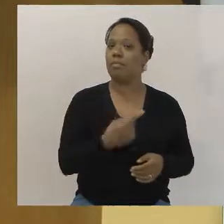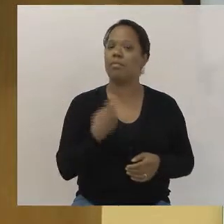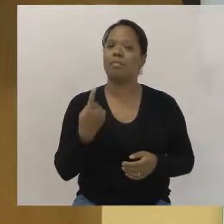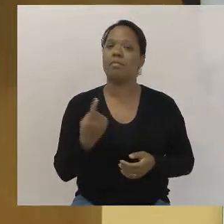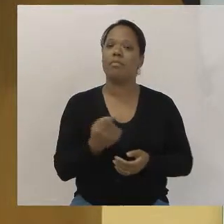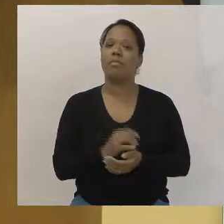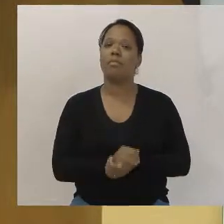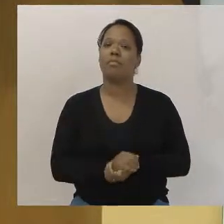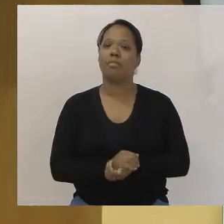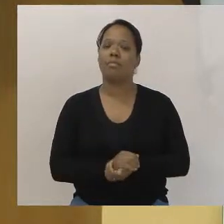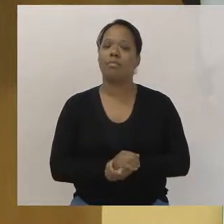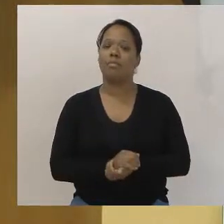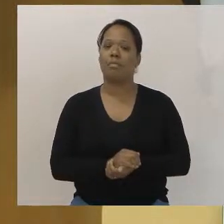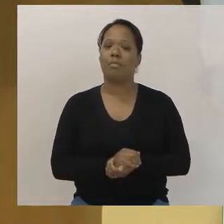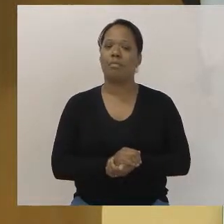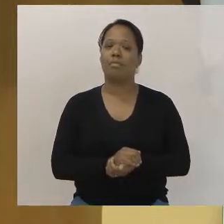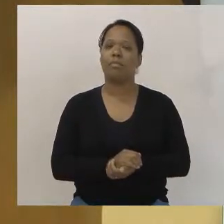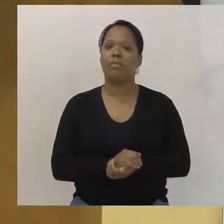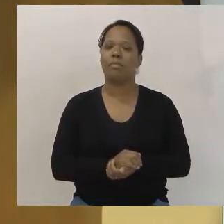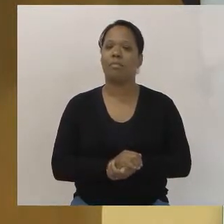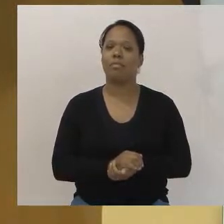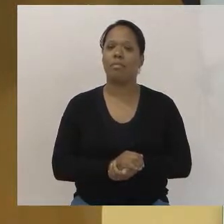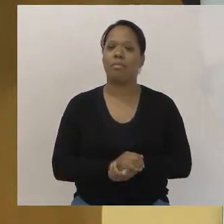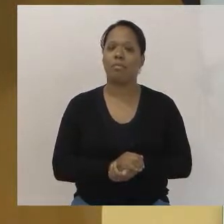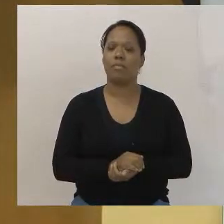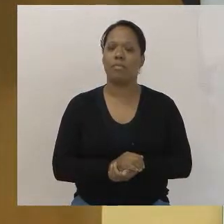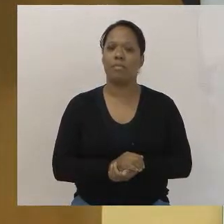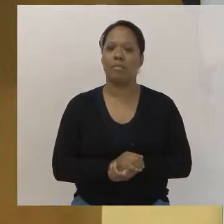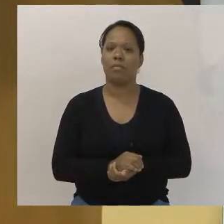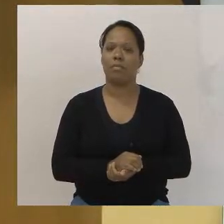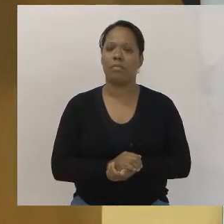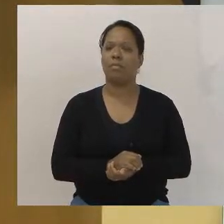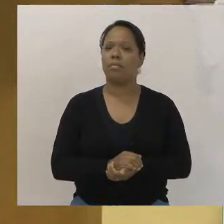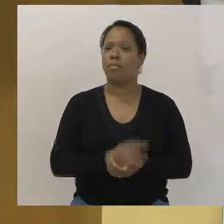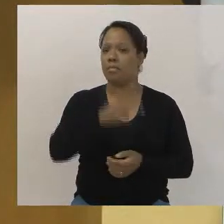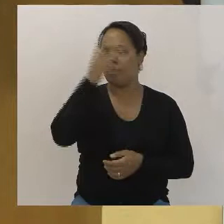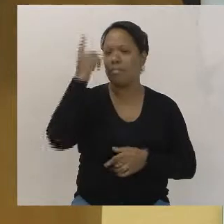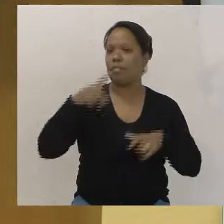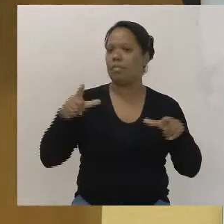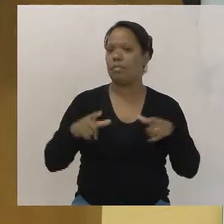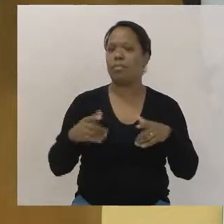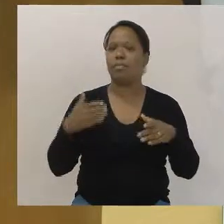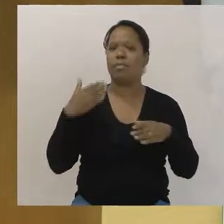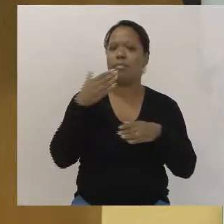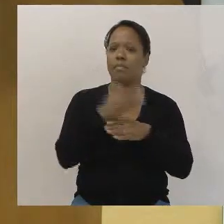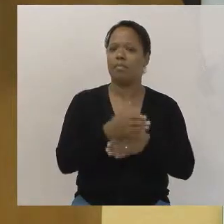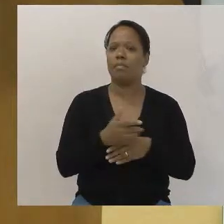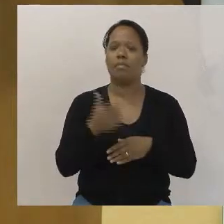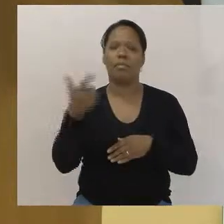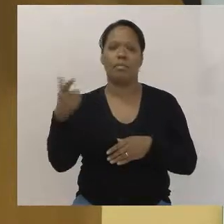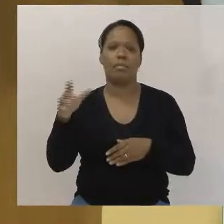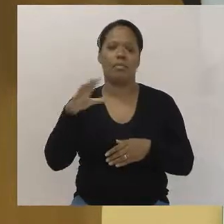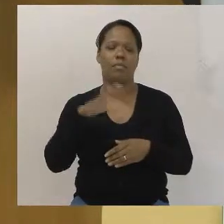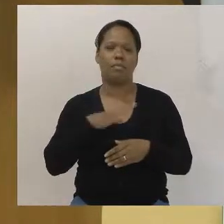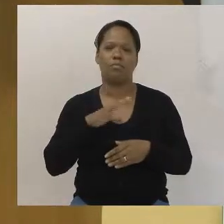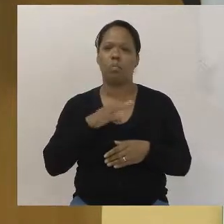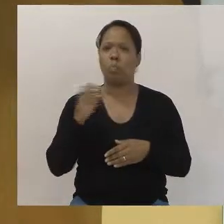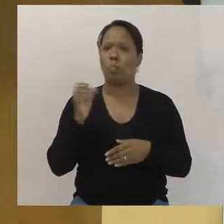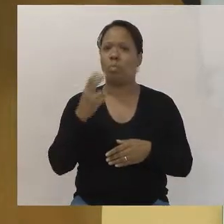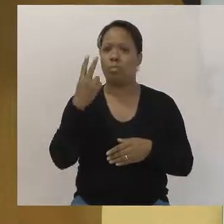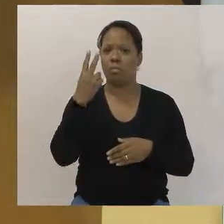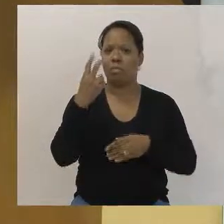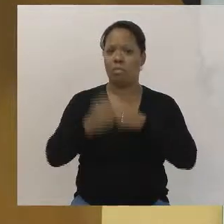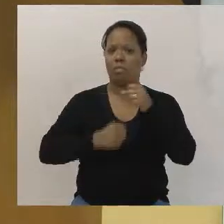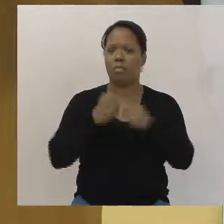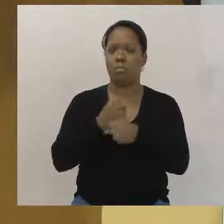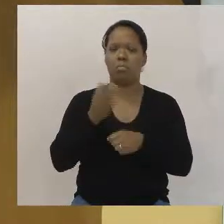mais é corredores de escoação de produção e os trabalhadores possam deslocar de uma cidade para outra não foi feito há dois anos e